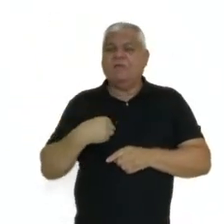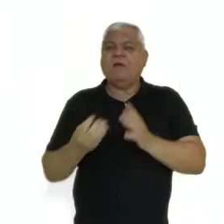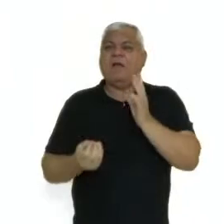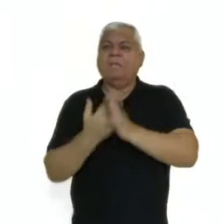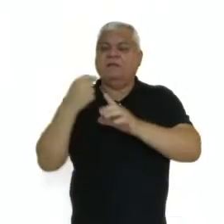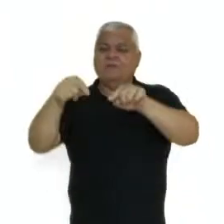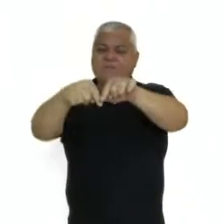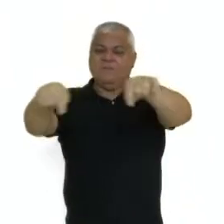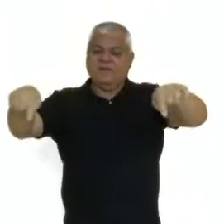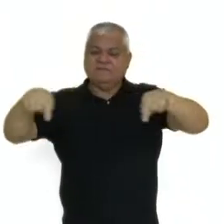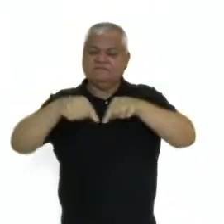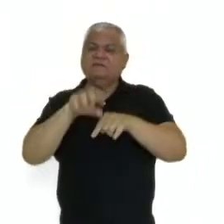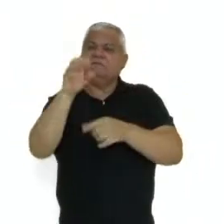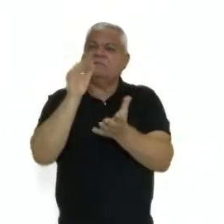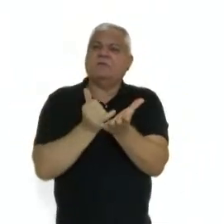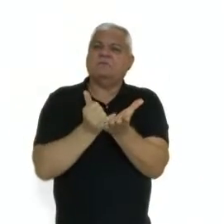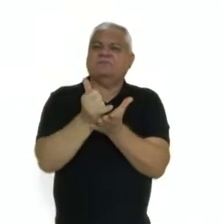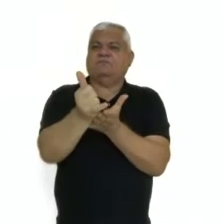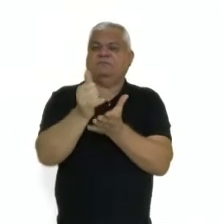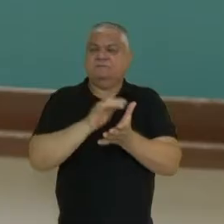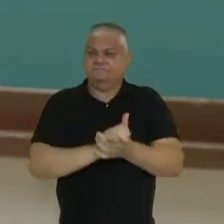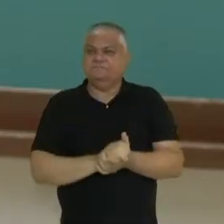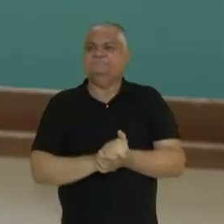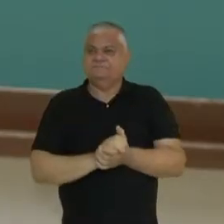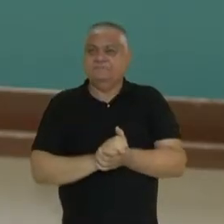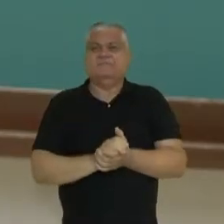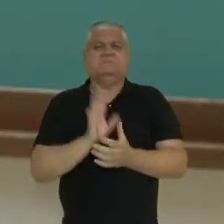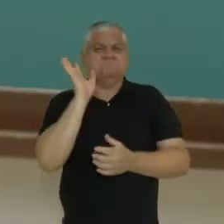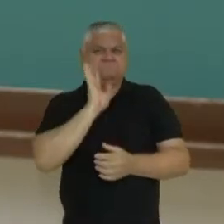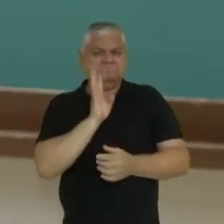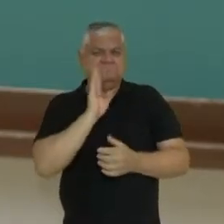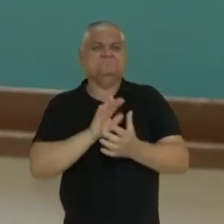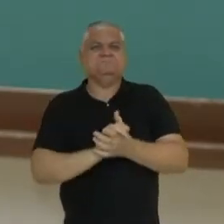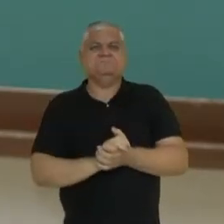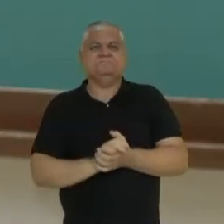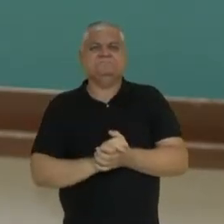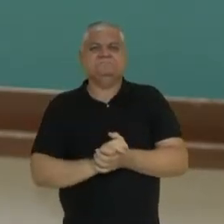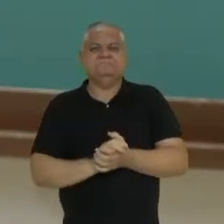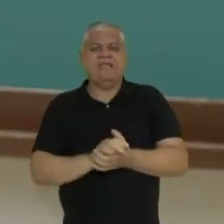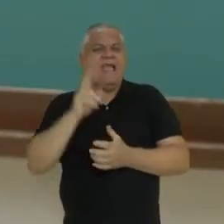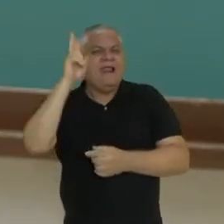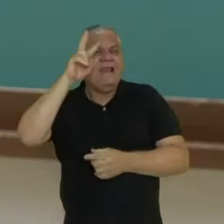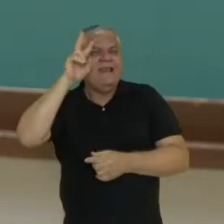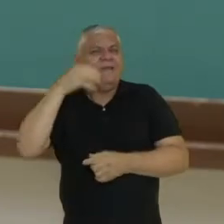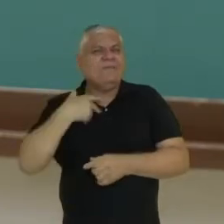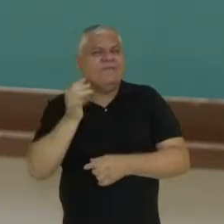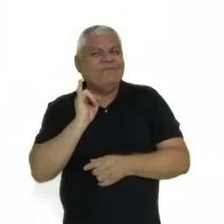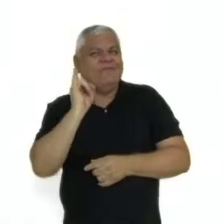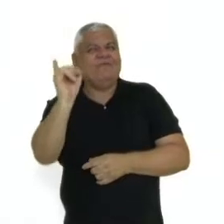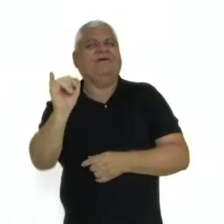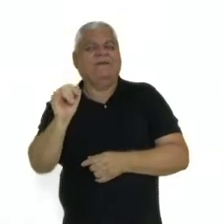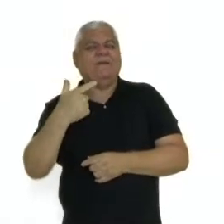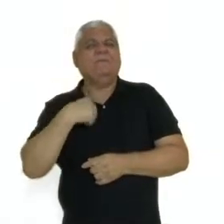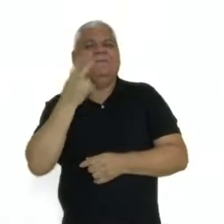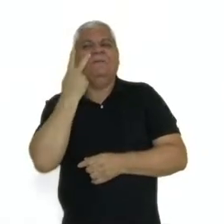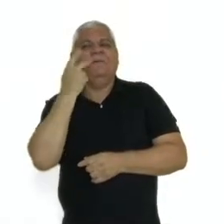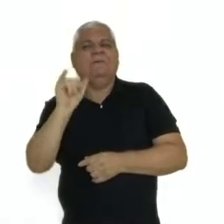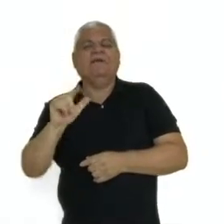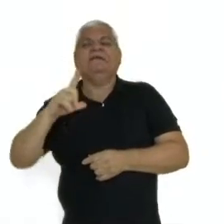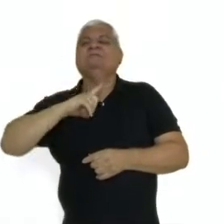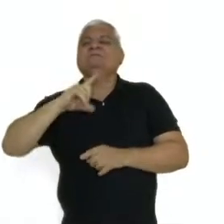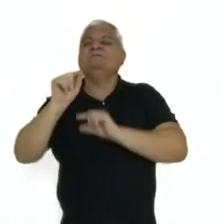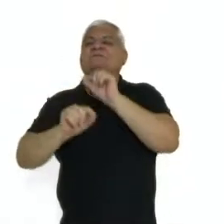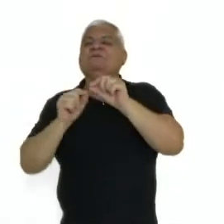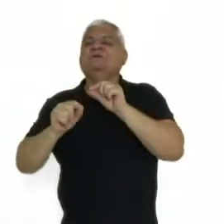erótica só para iniciados. Vai ser estimulante. Meu querido, lembra? Eu te disse um dia que meu pai tinha algo